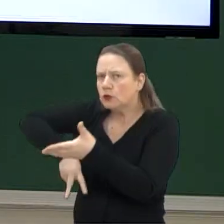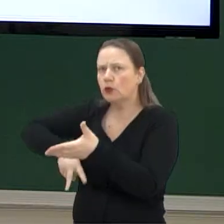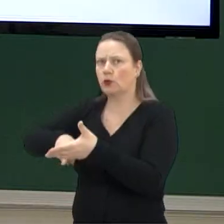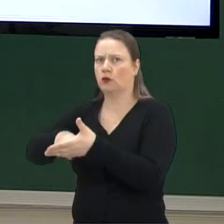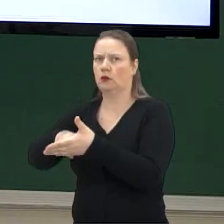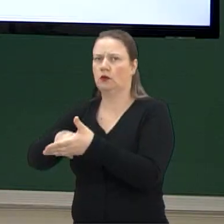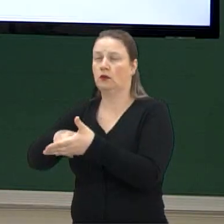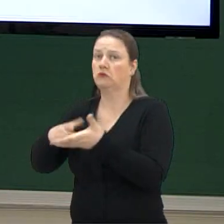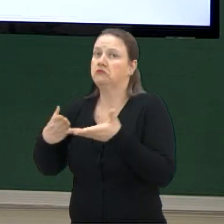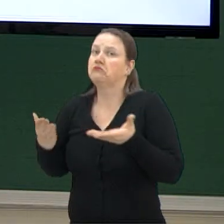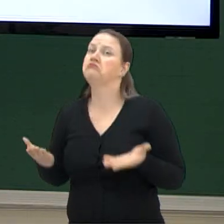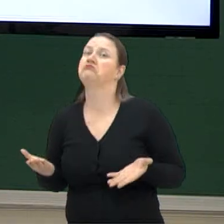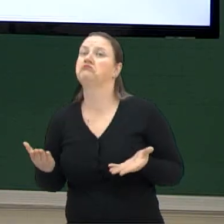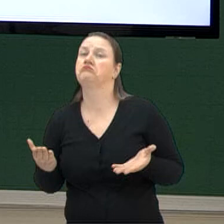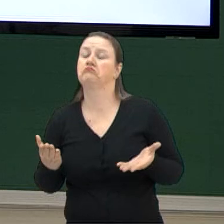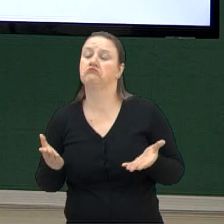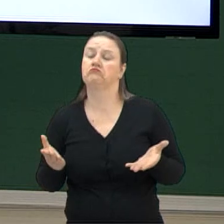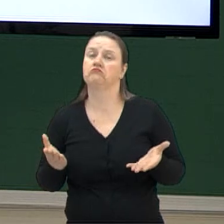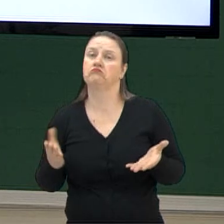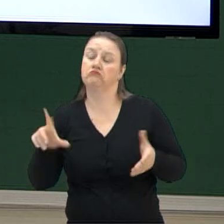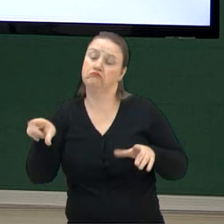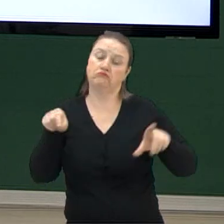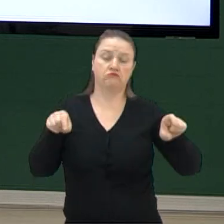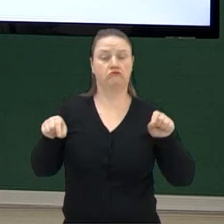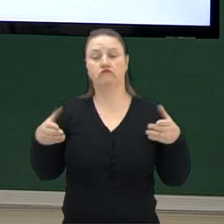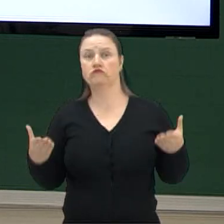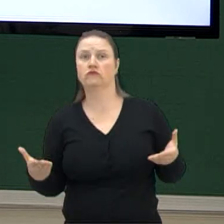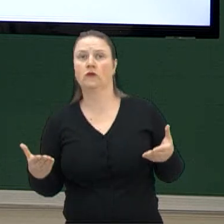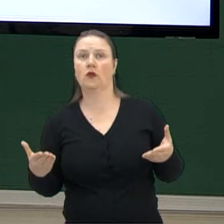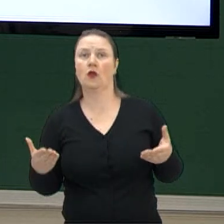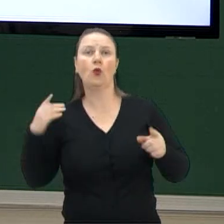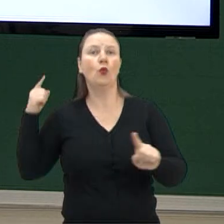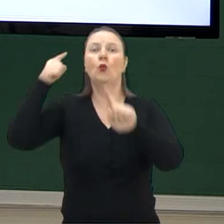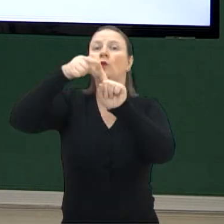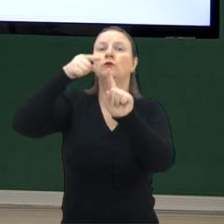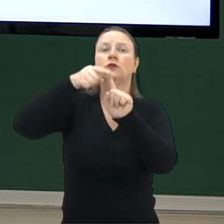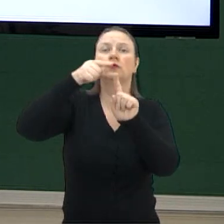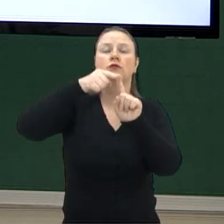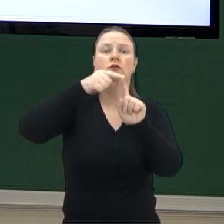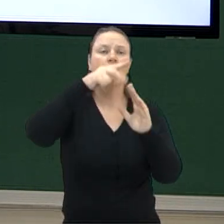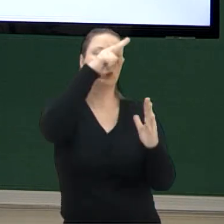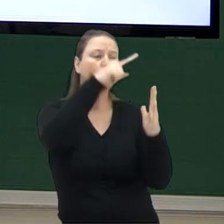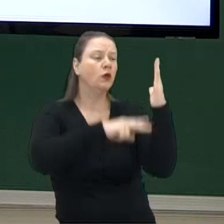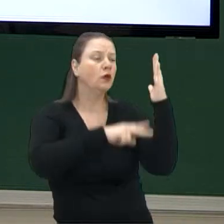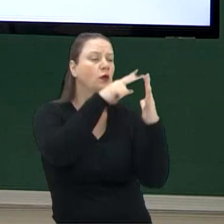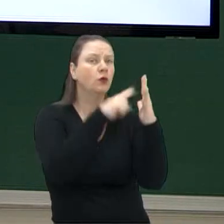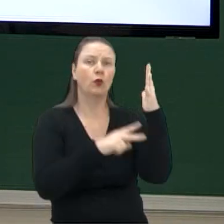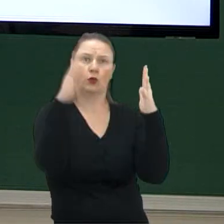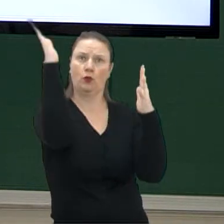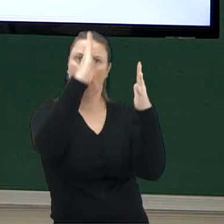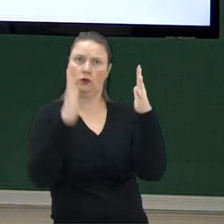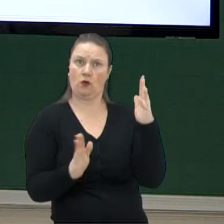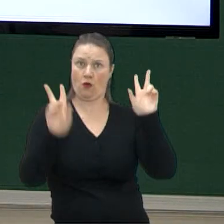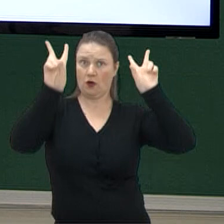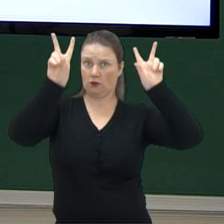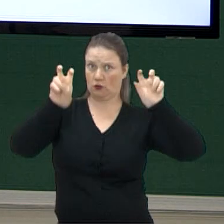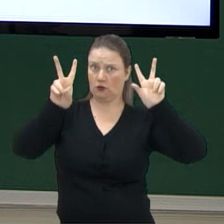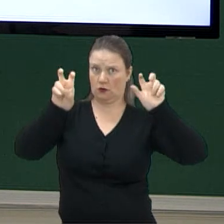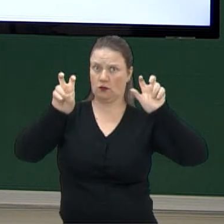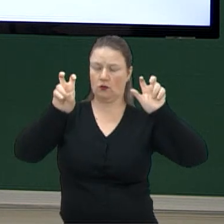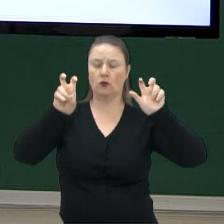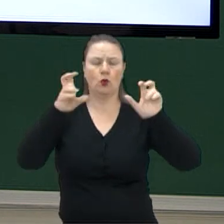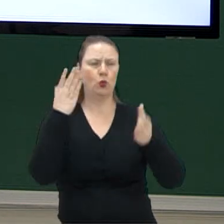leituras? Este é um dos objetivos do Retratos da Leitura no Brasil: trazer para a população um